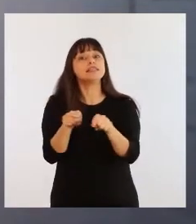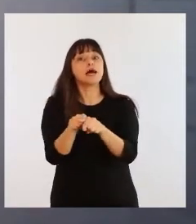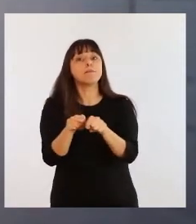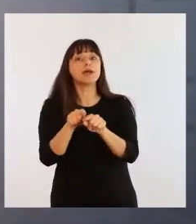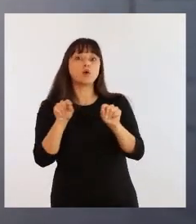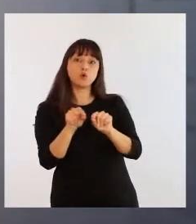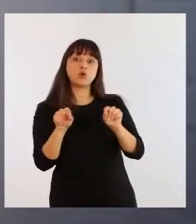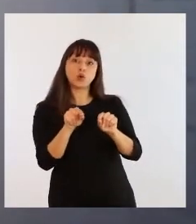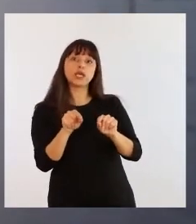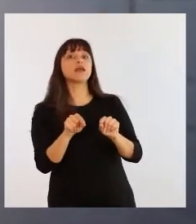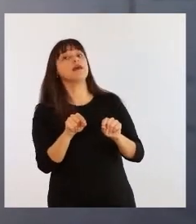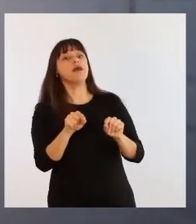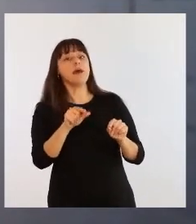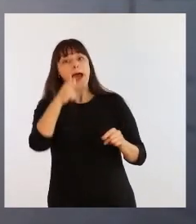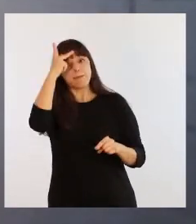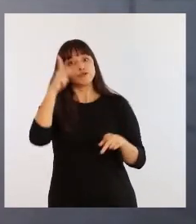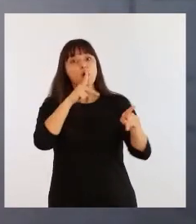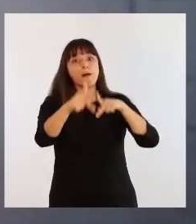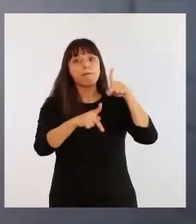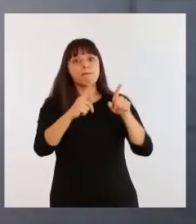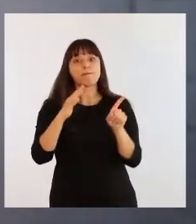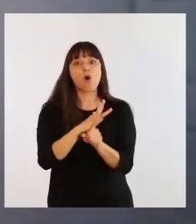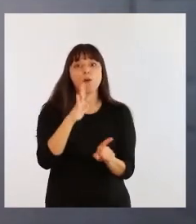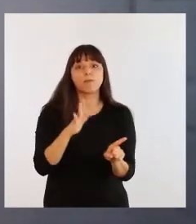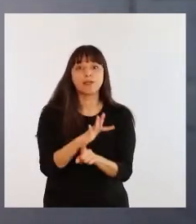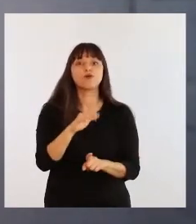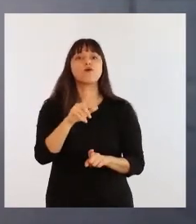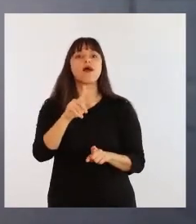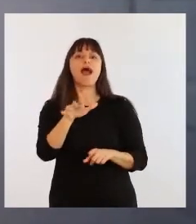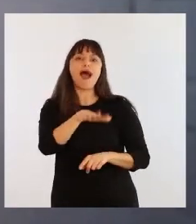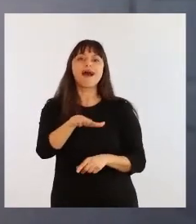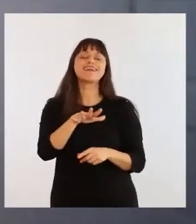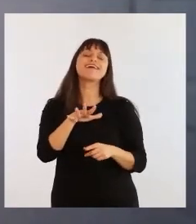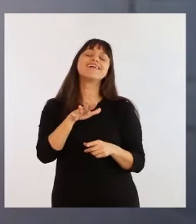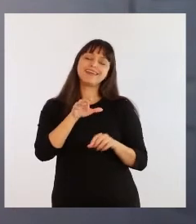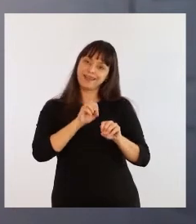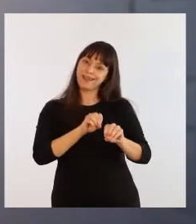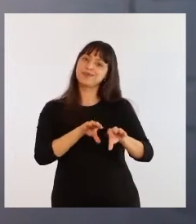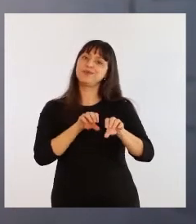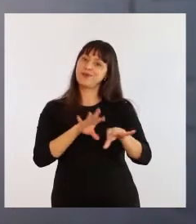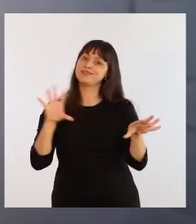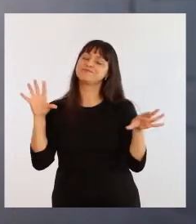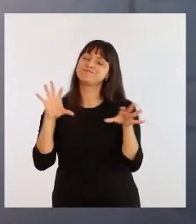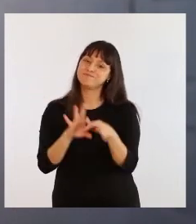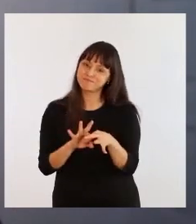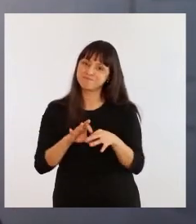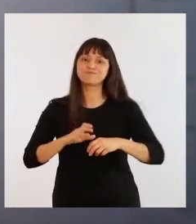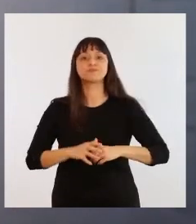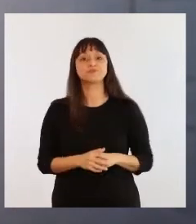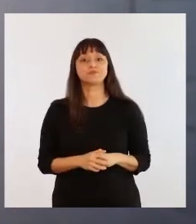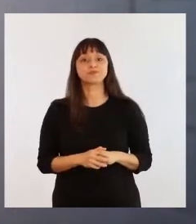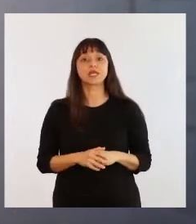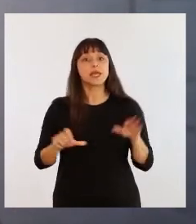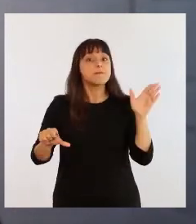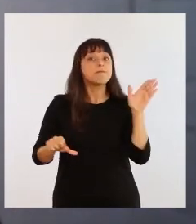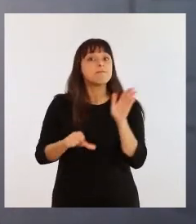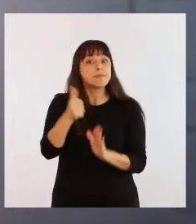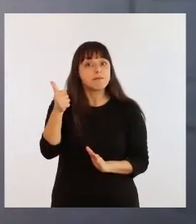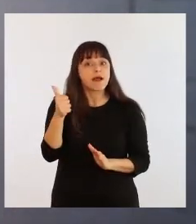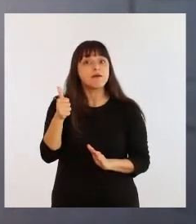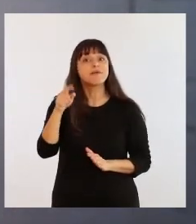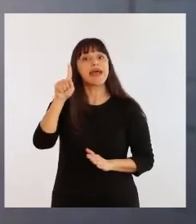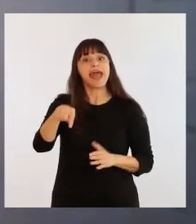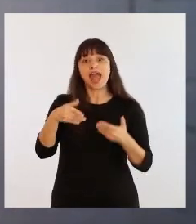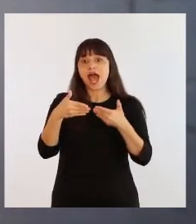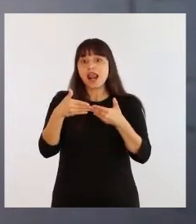públicos também, especialmente os públicos ligados ao campo da educação. Essa é a primeira vez que a gente faz